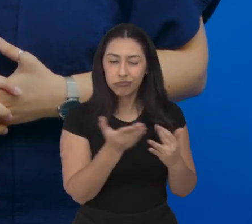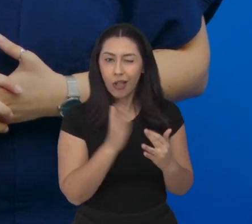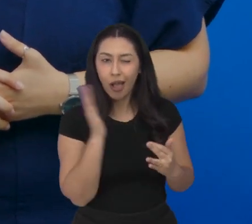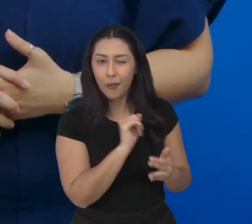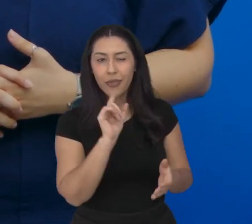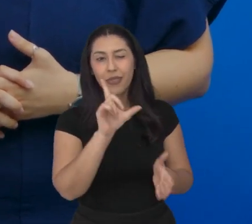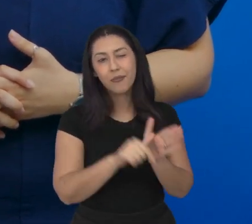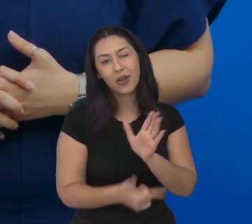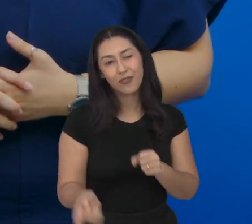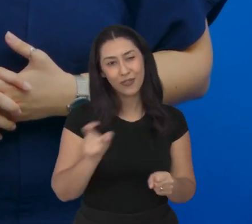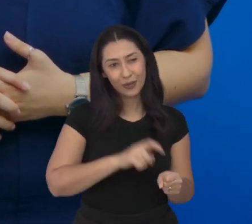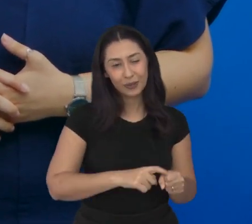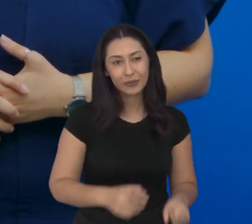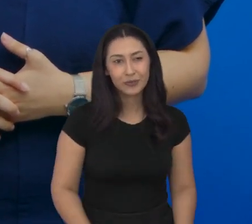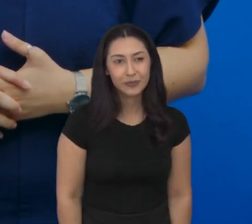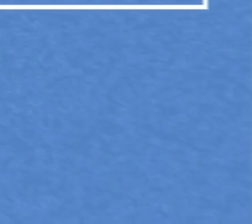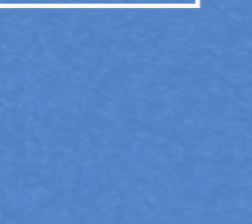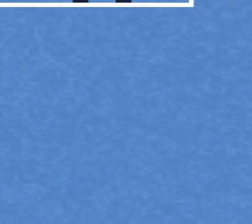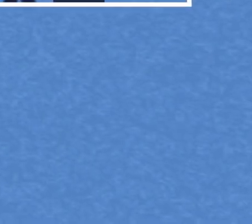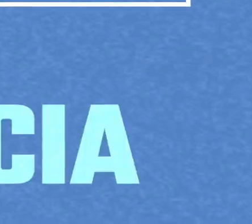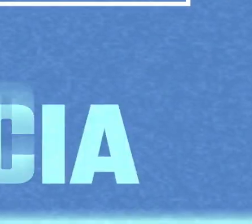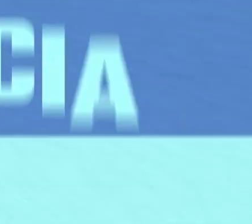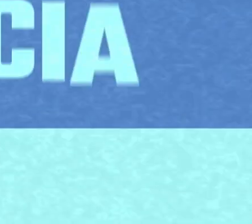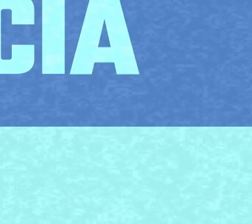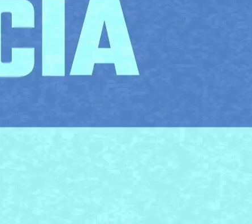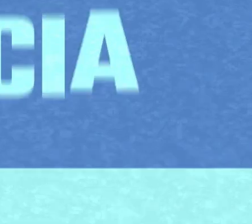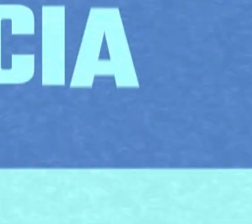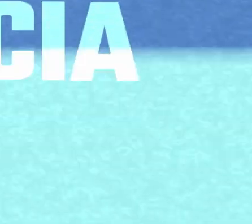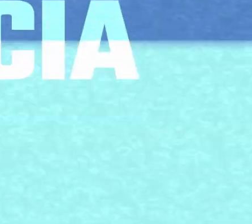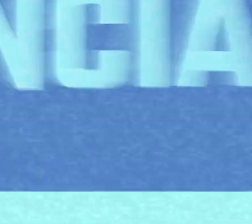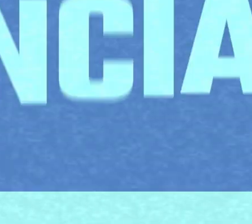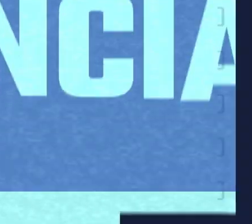um rápido intervalo, a gente já volta.